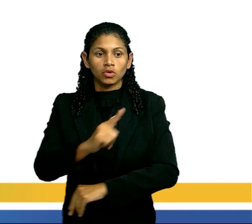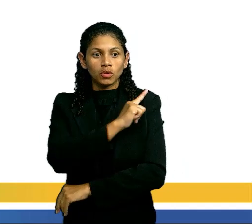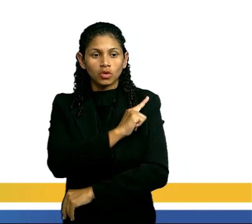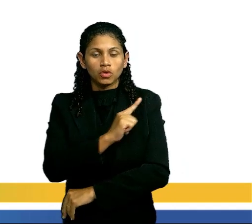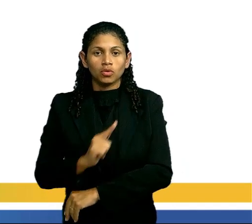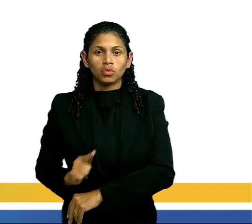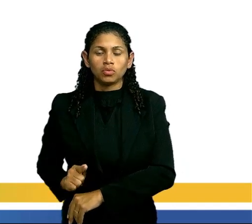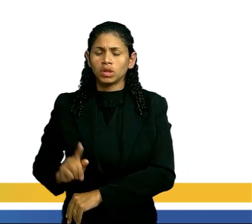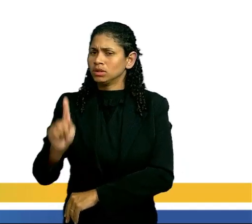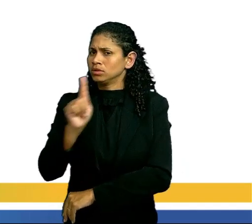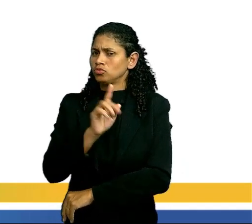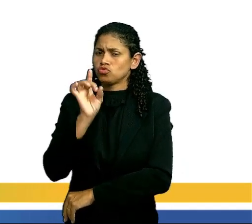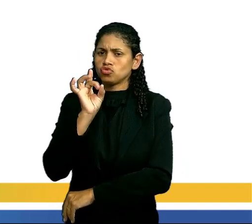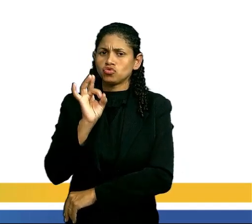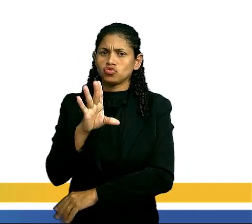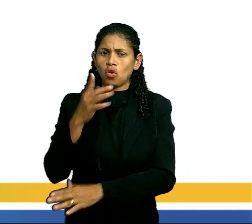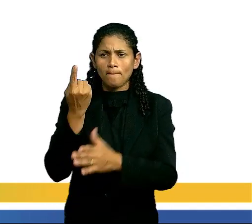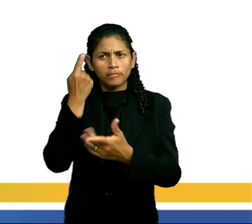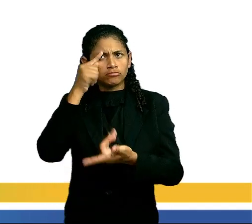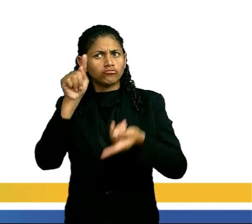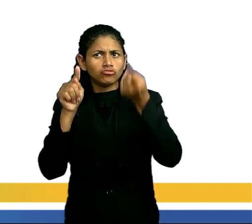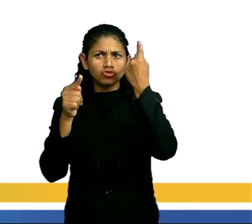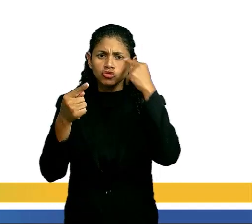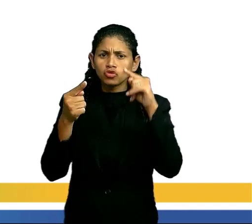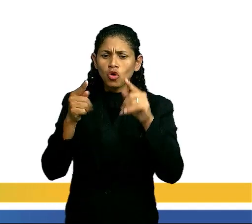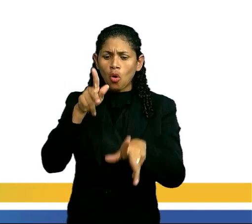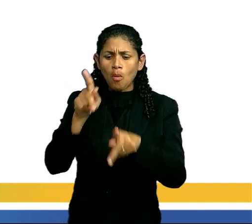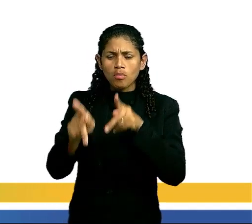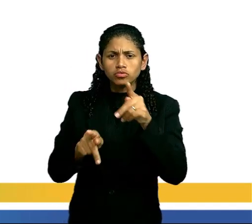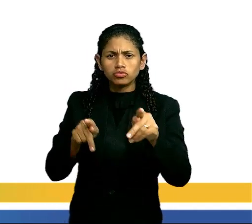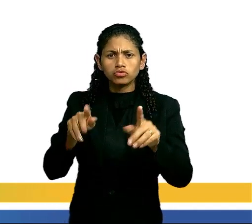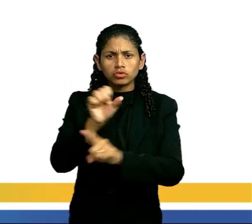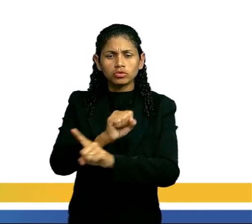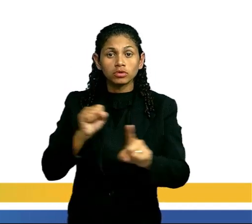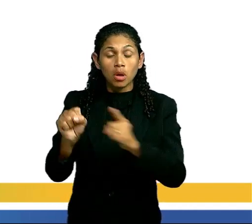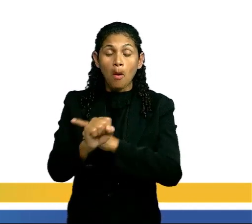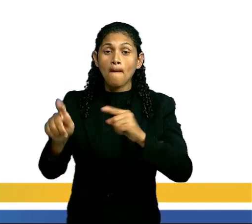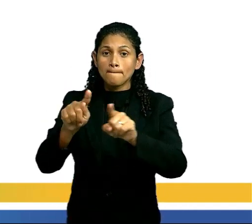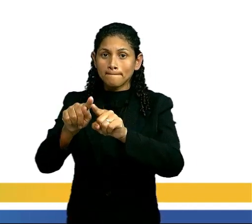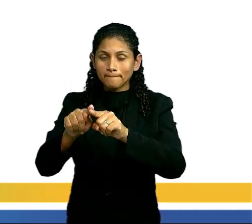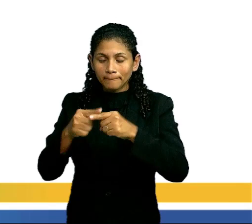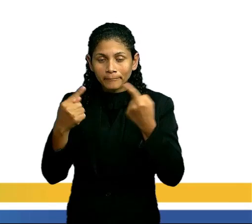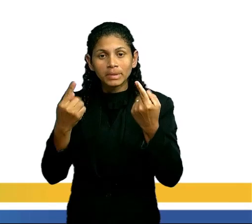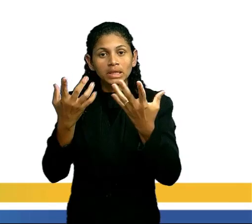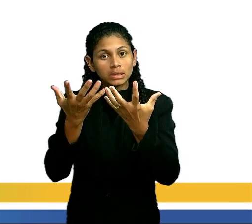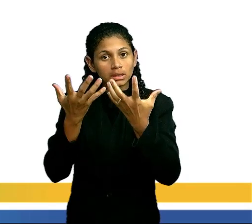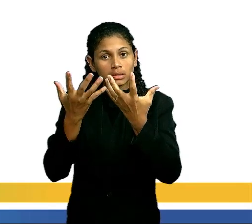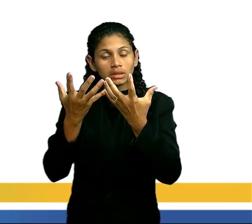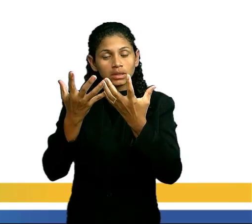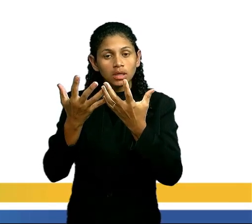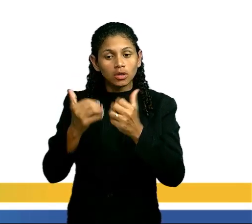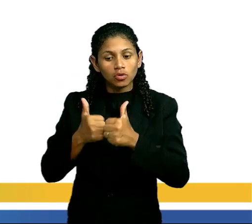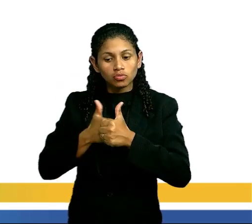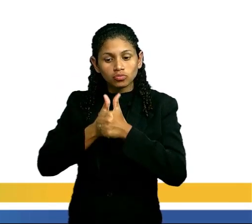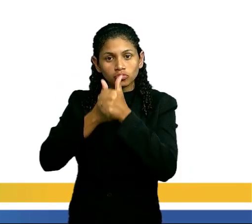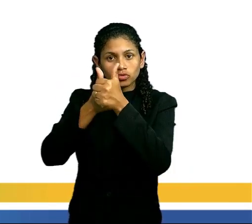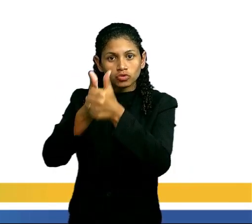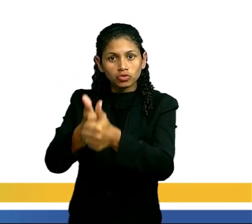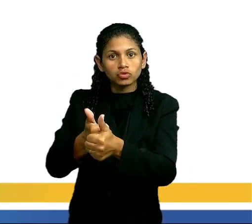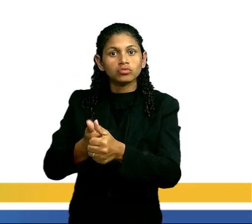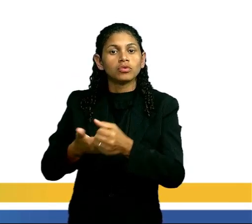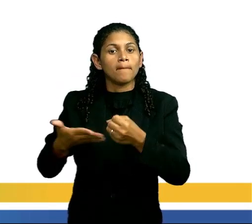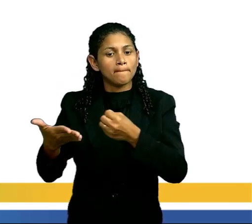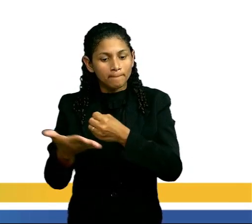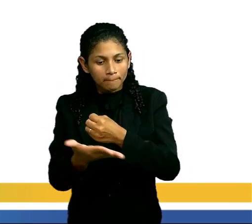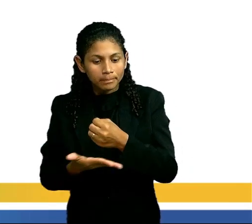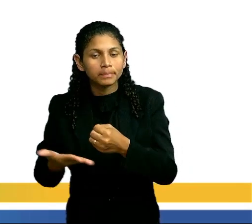projetos sociais, mas tenta mantê-los sempre ativos. Observe que houve a supressão da